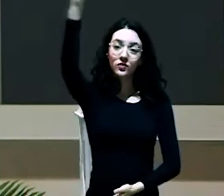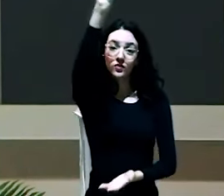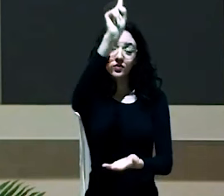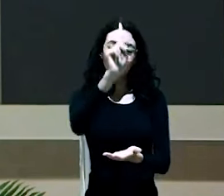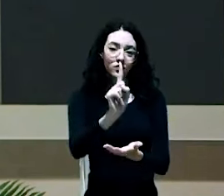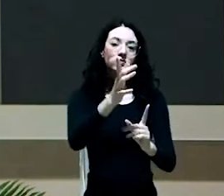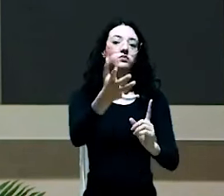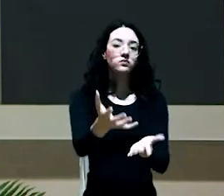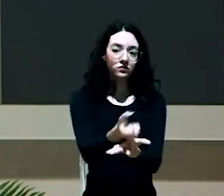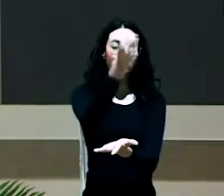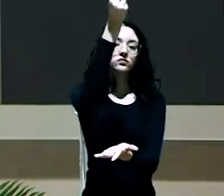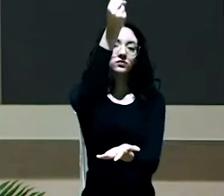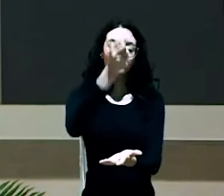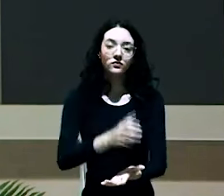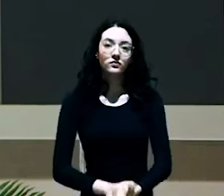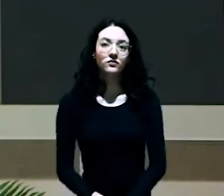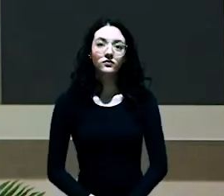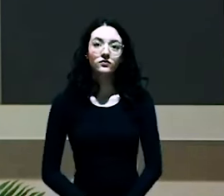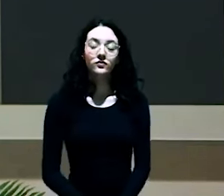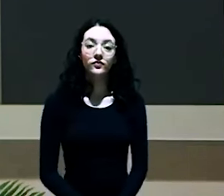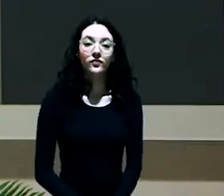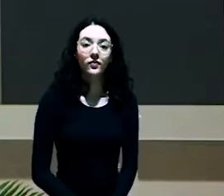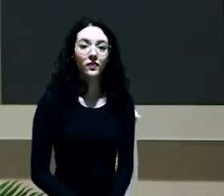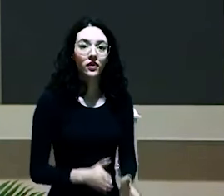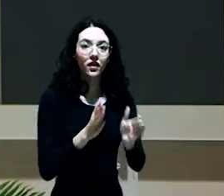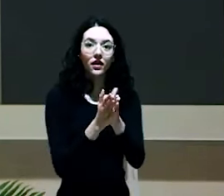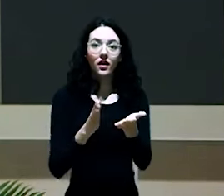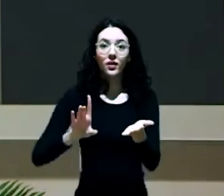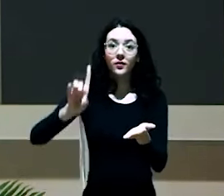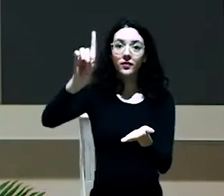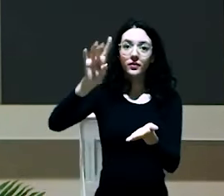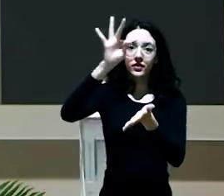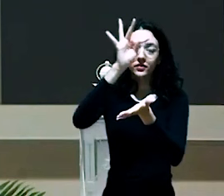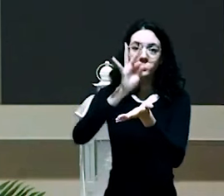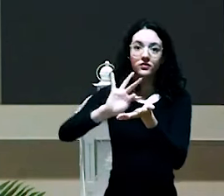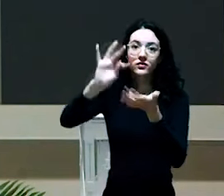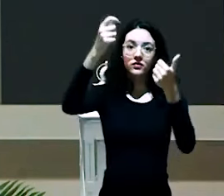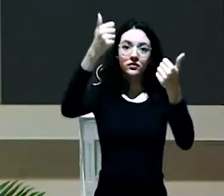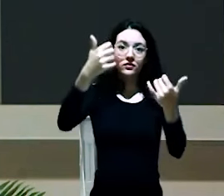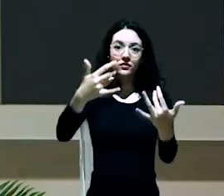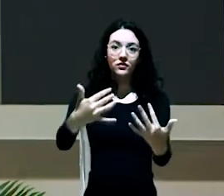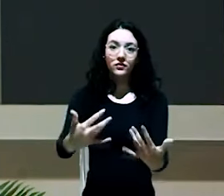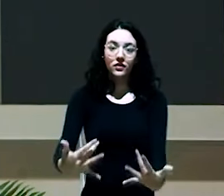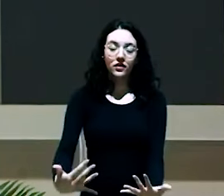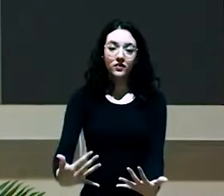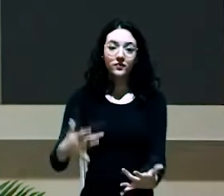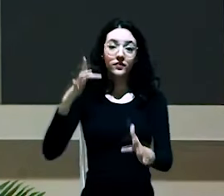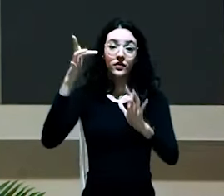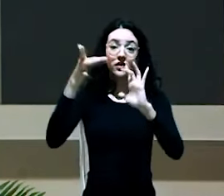arrebatamento. Aquele texto que diz: ei aqui que eu venho pronto, no grego diz: eis que estou